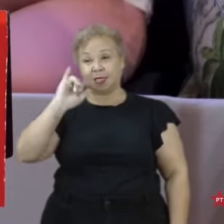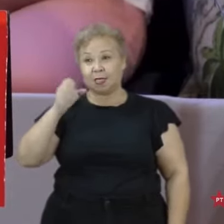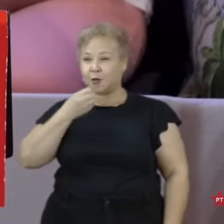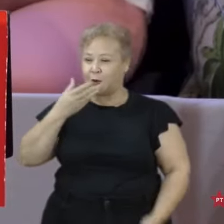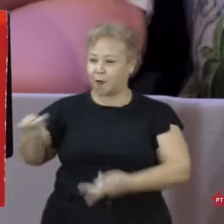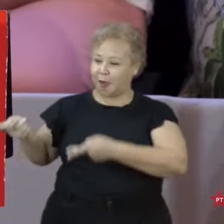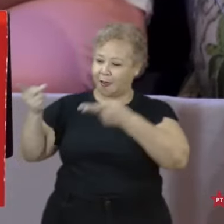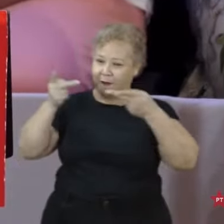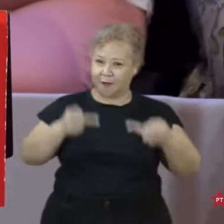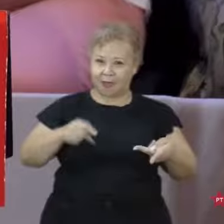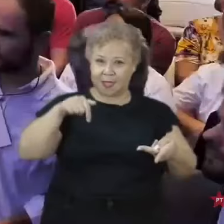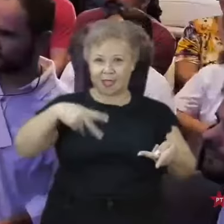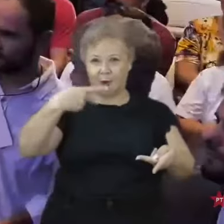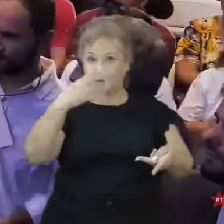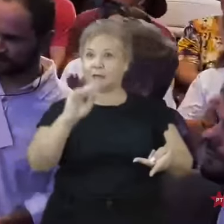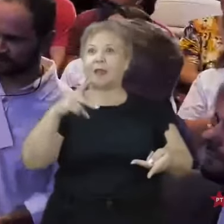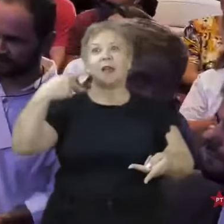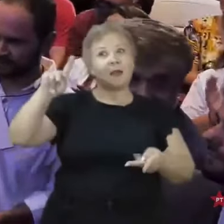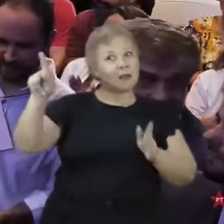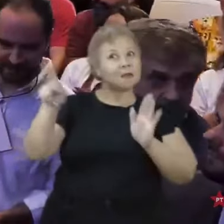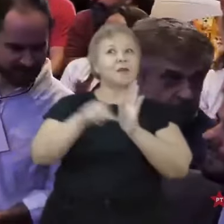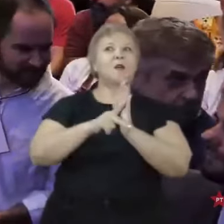PT ao seu